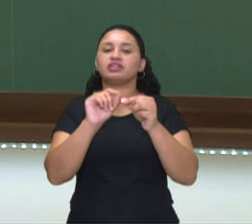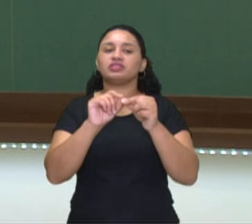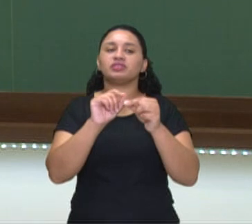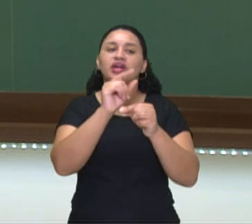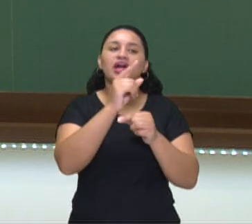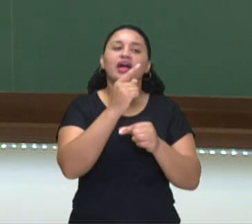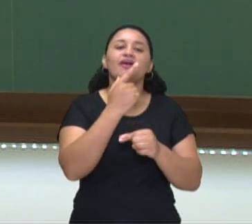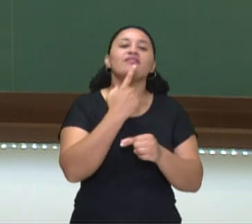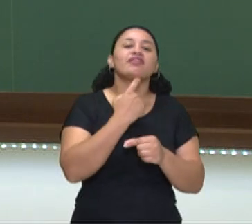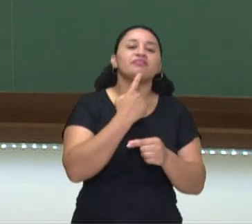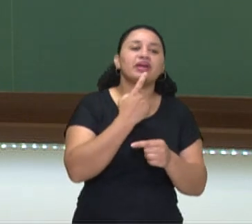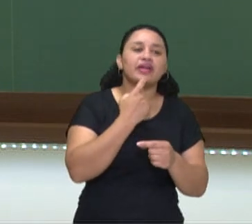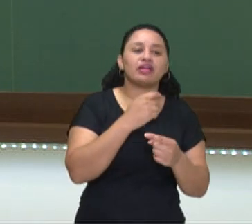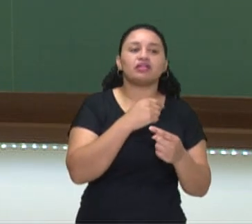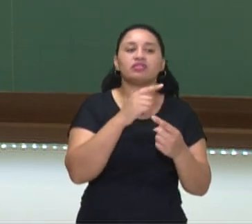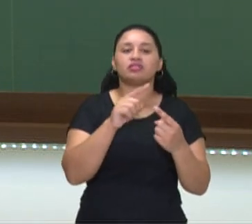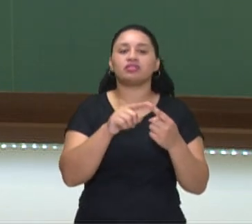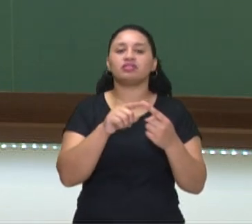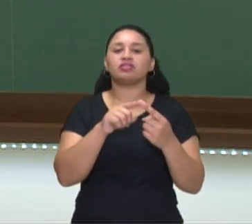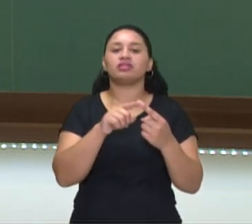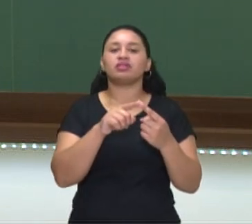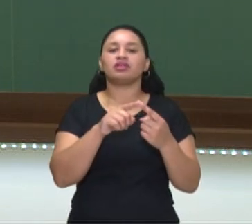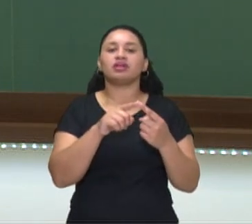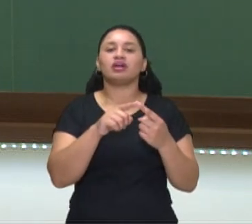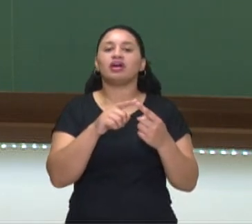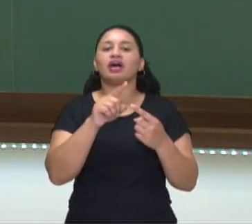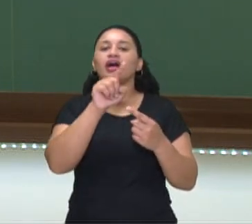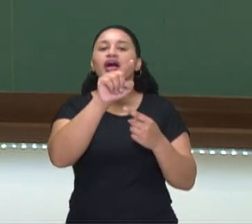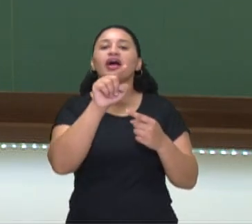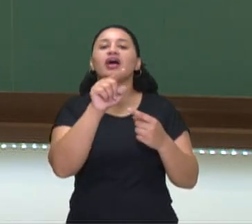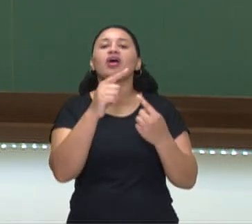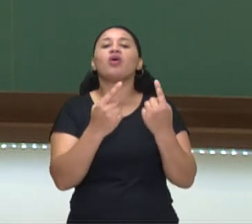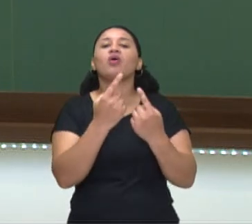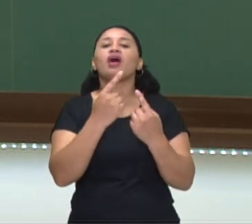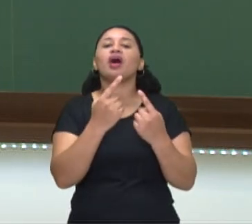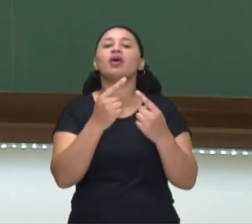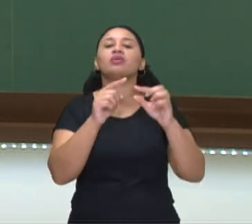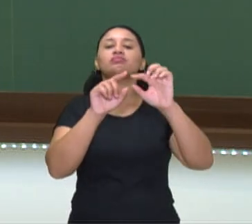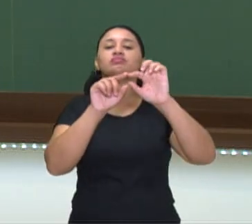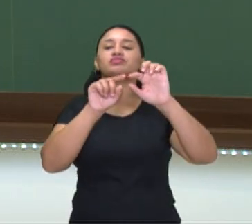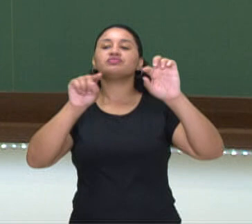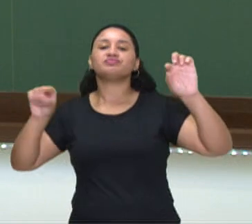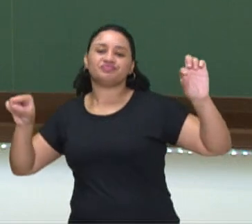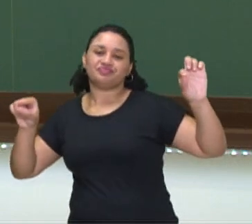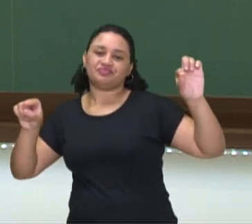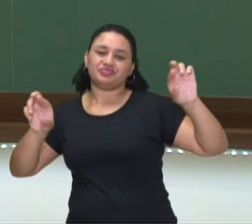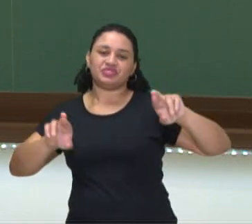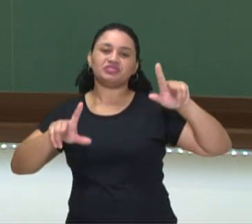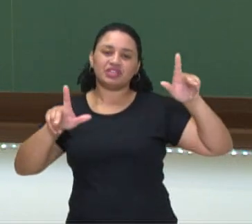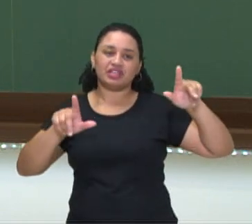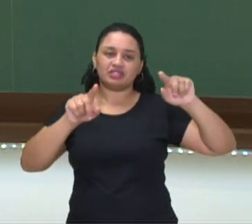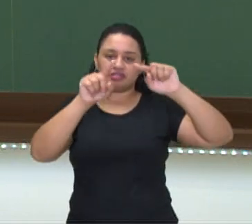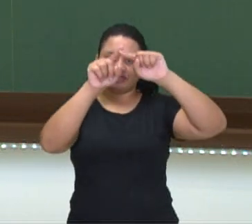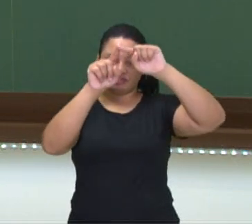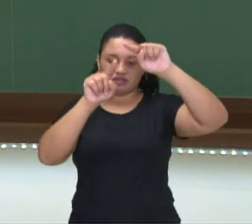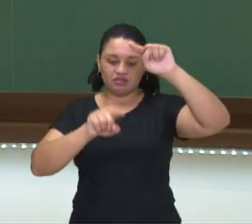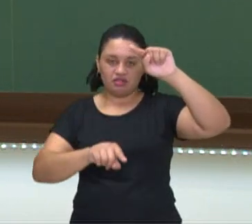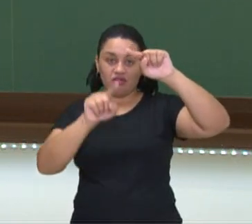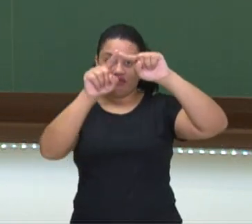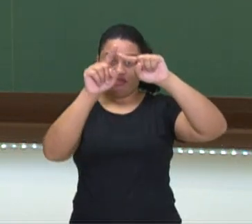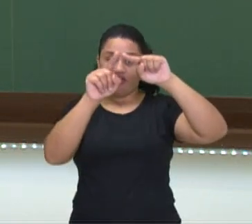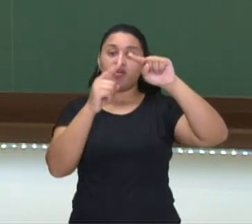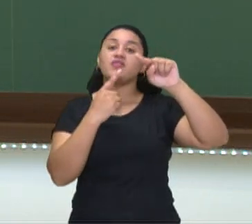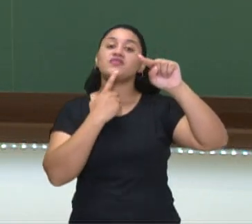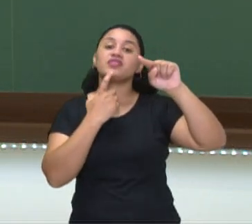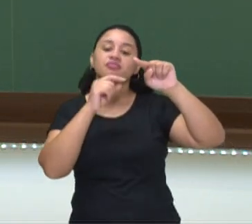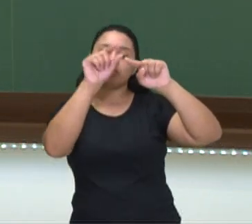cor vermelha. Qual seria a cor que está no sentido contrário? É o verde, né? Então,